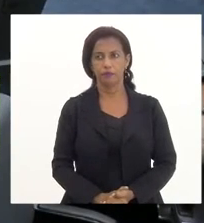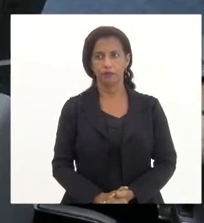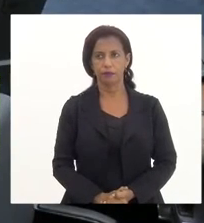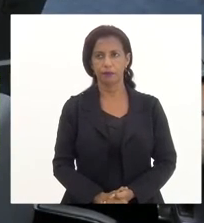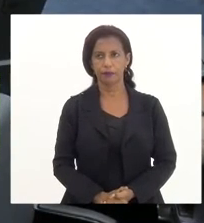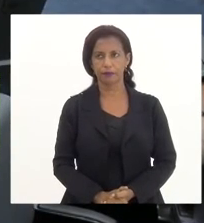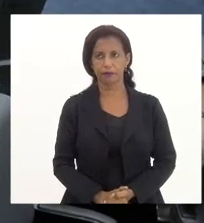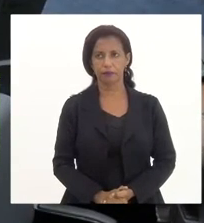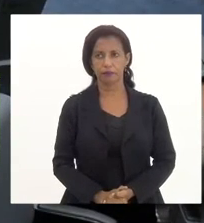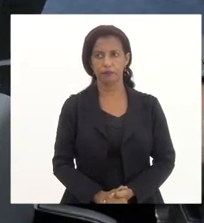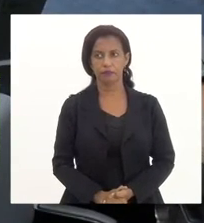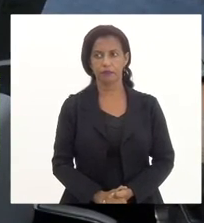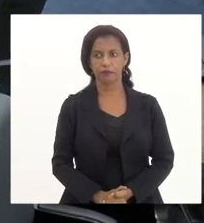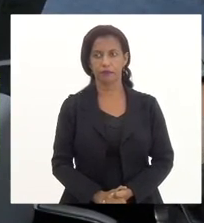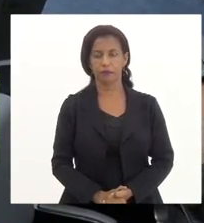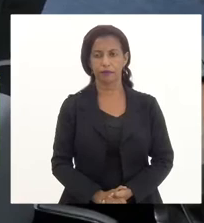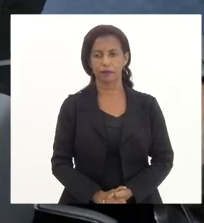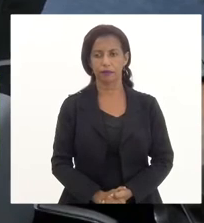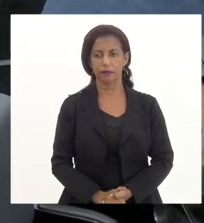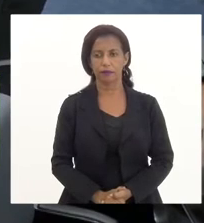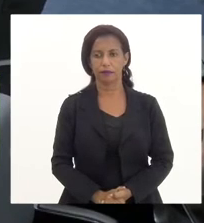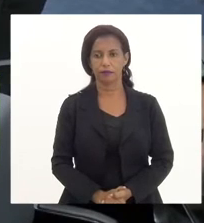E aí